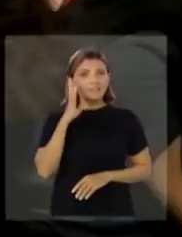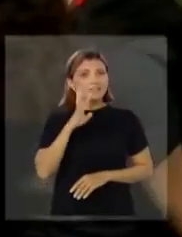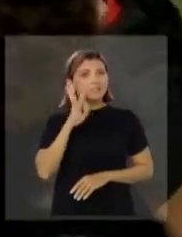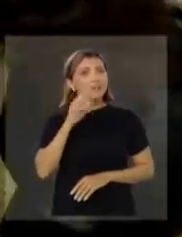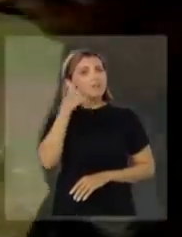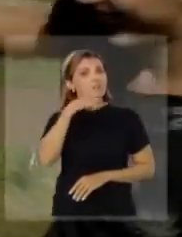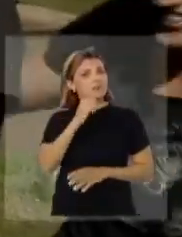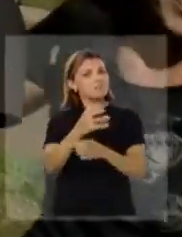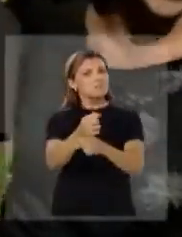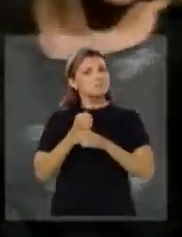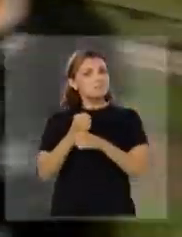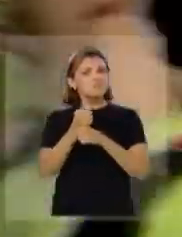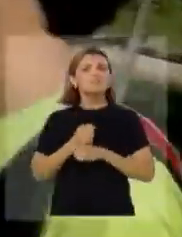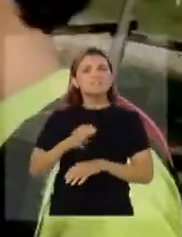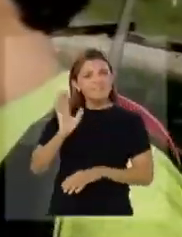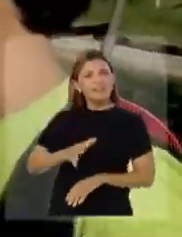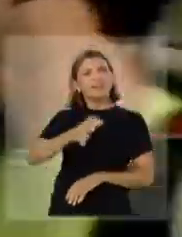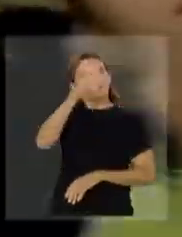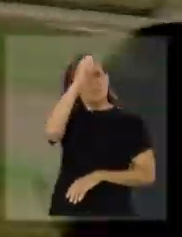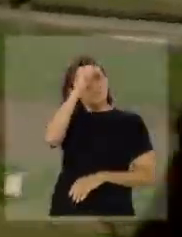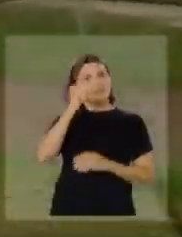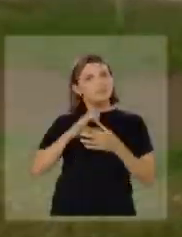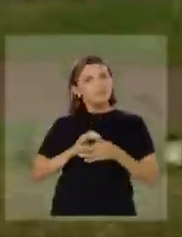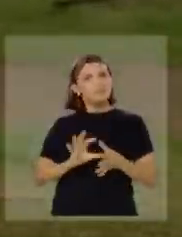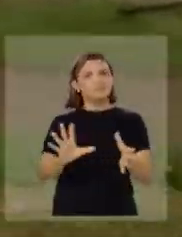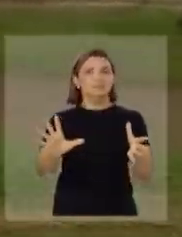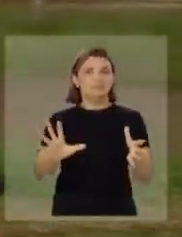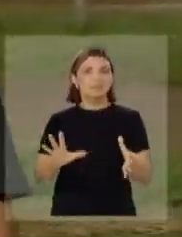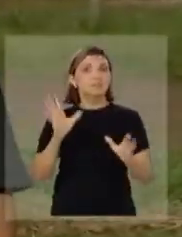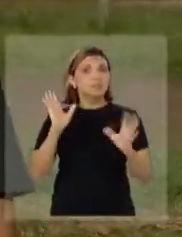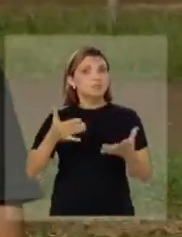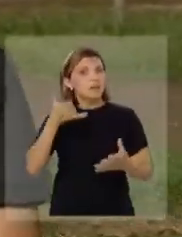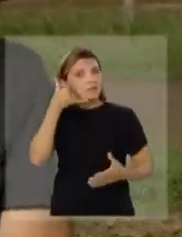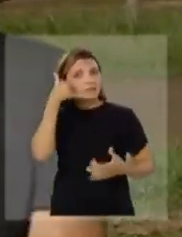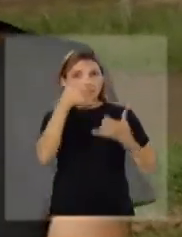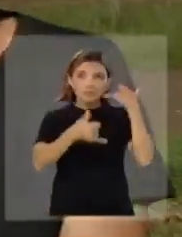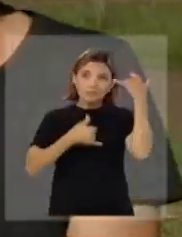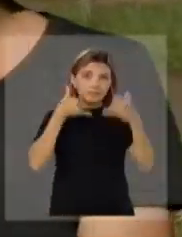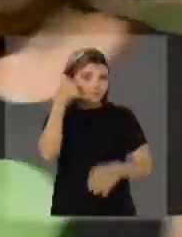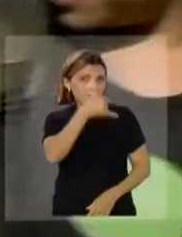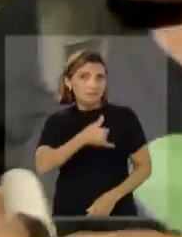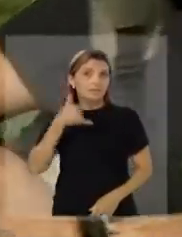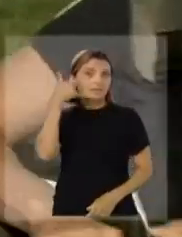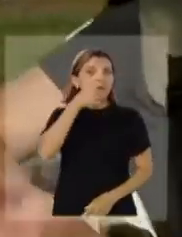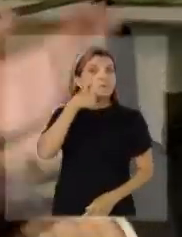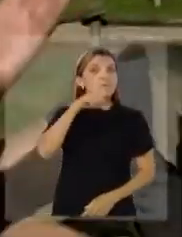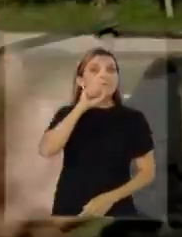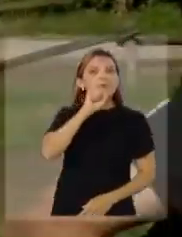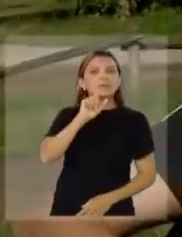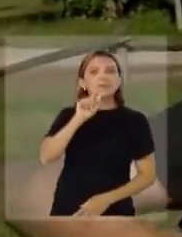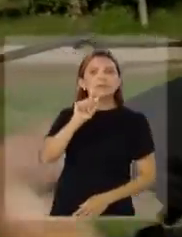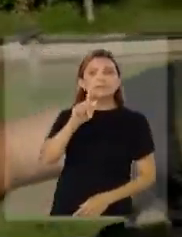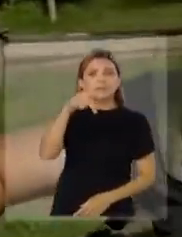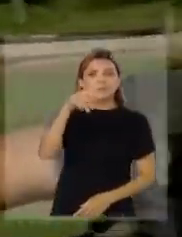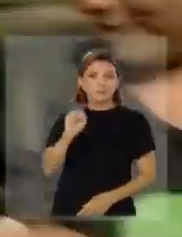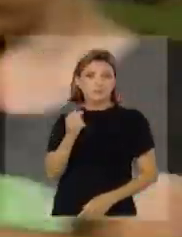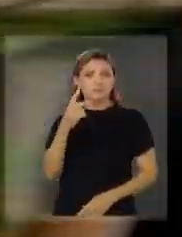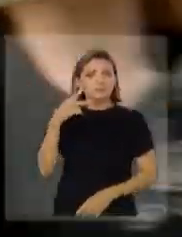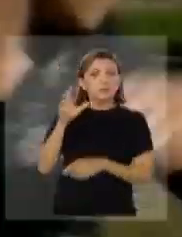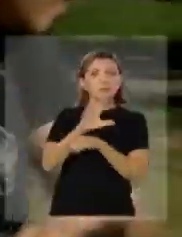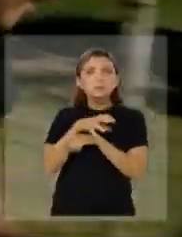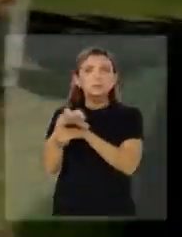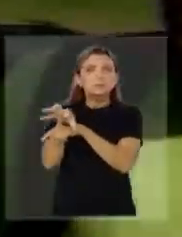adulto, cuidando. Ela tá aprendendo a me soltar, mas pode me vigiar 24 horas. Também a mãe da Marta é o próprio satélite